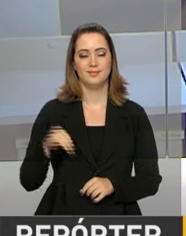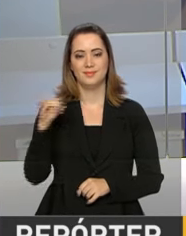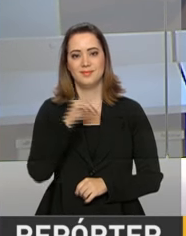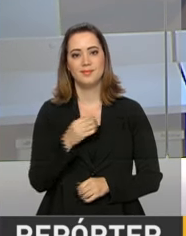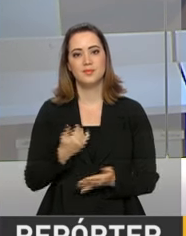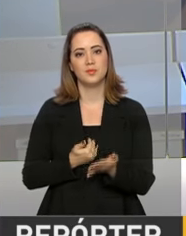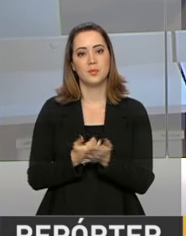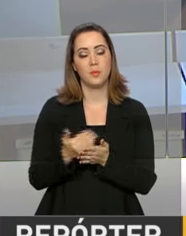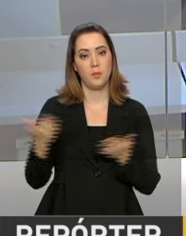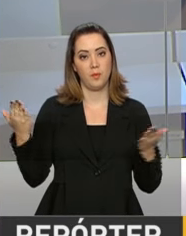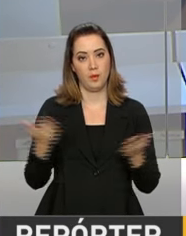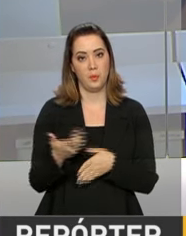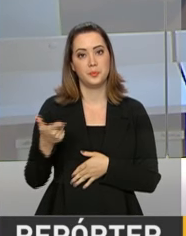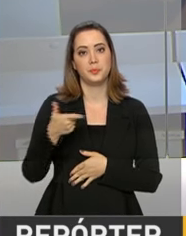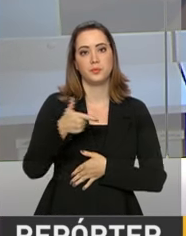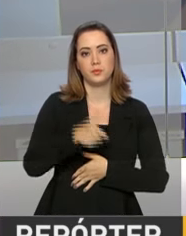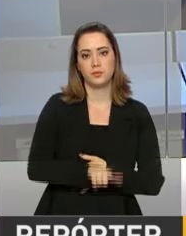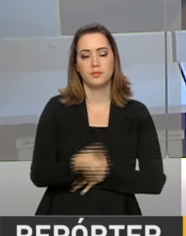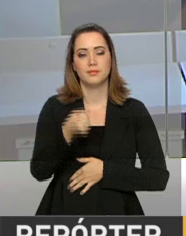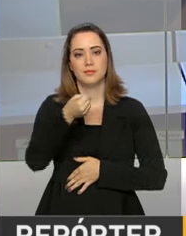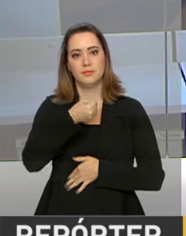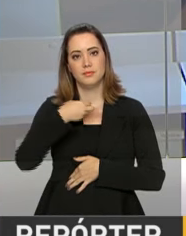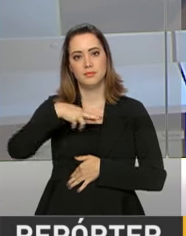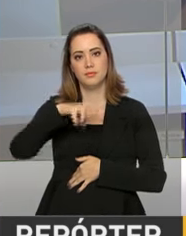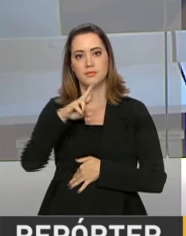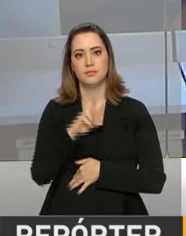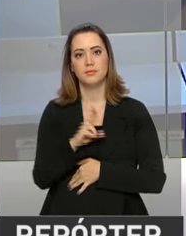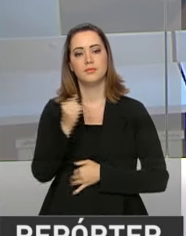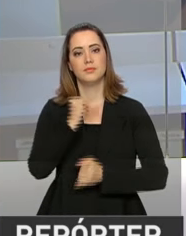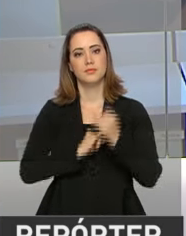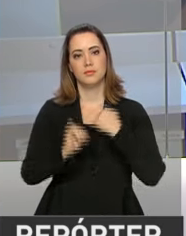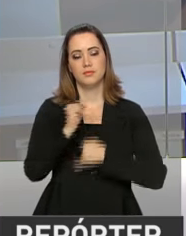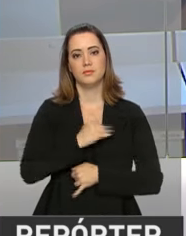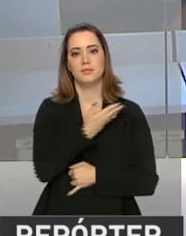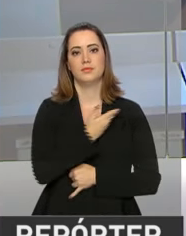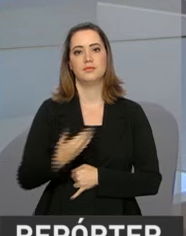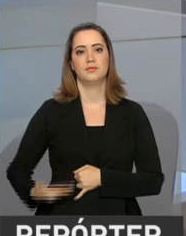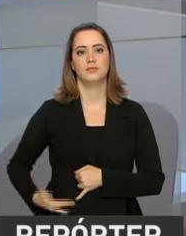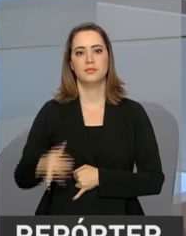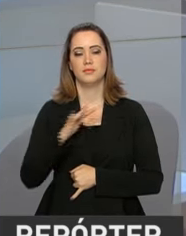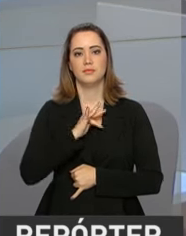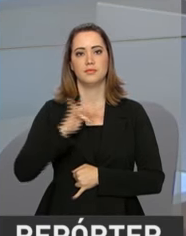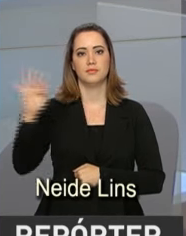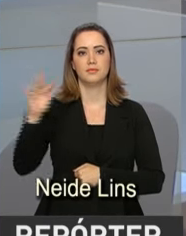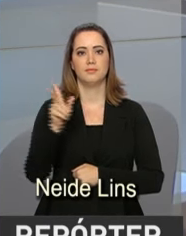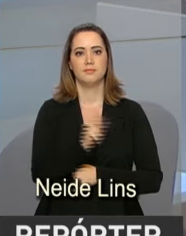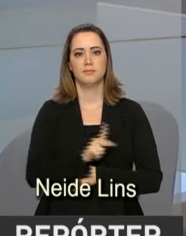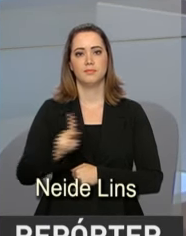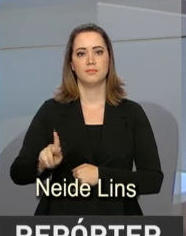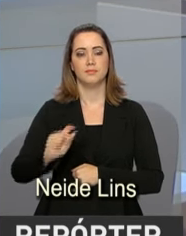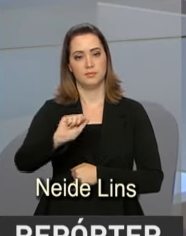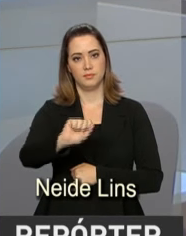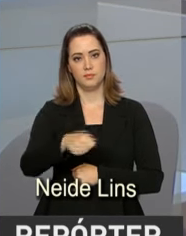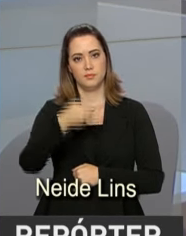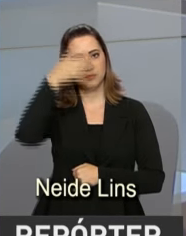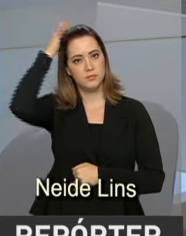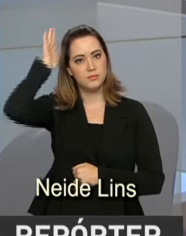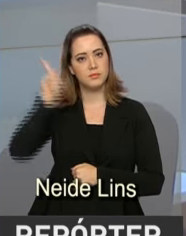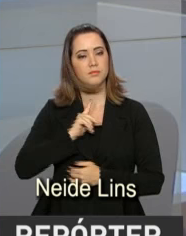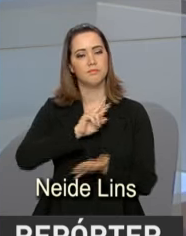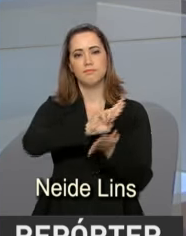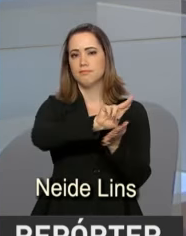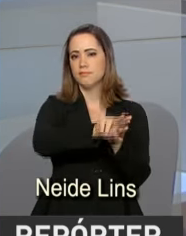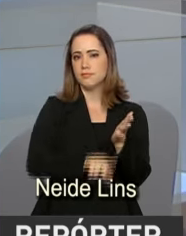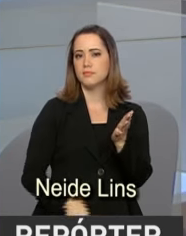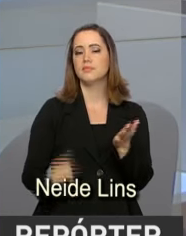Olá, começa agora mais uma edição do Repórter NBR e as notícias do governo federal. O presidente em exercício, Michel Temer, tem várias